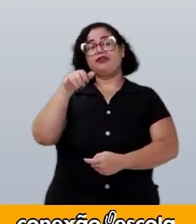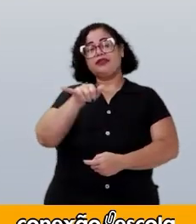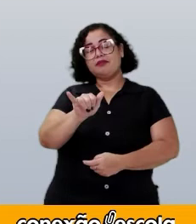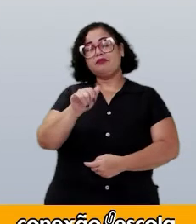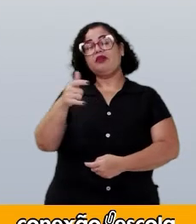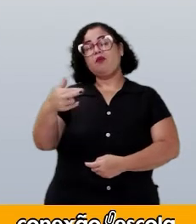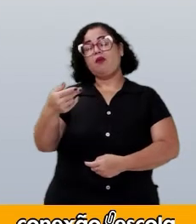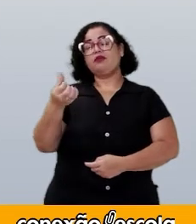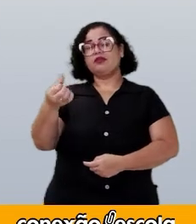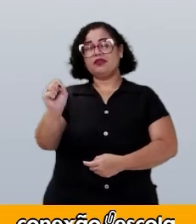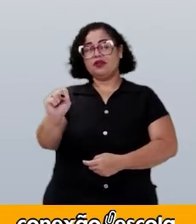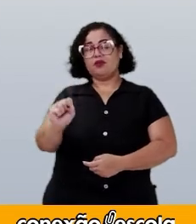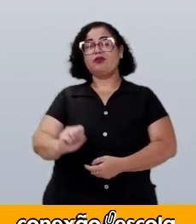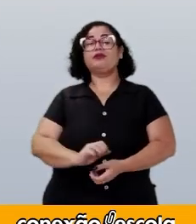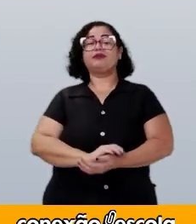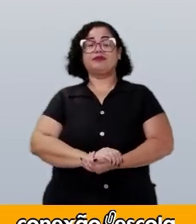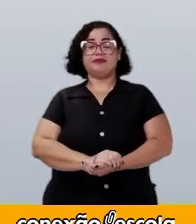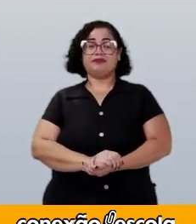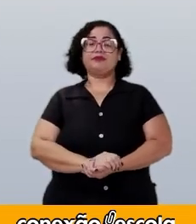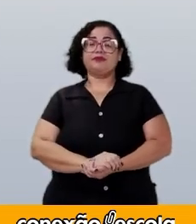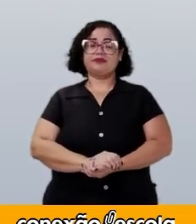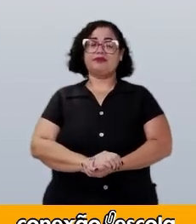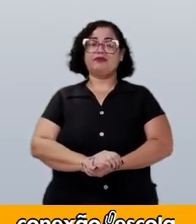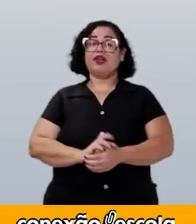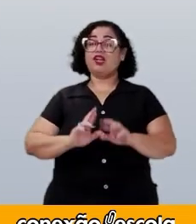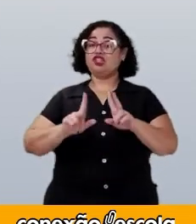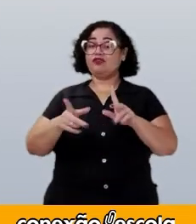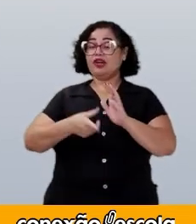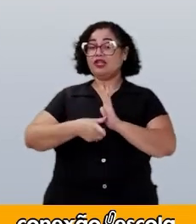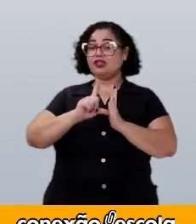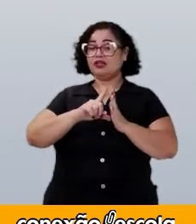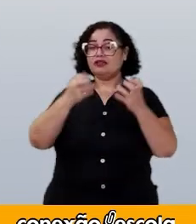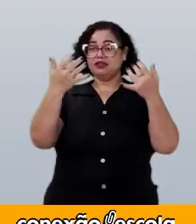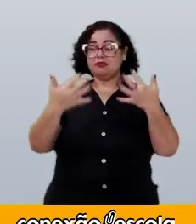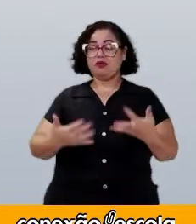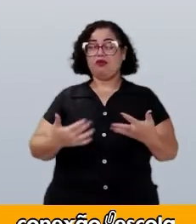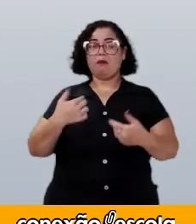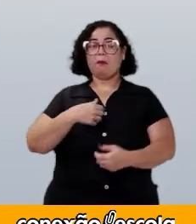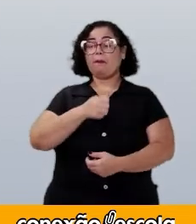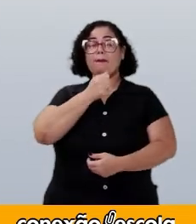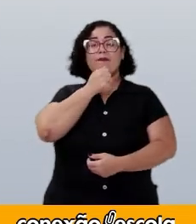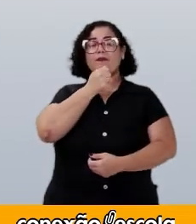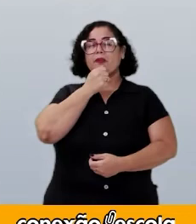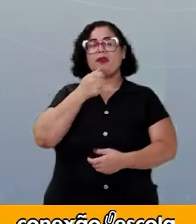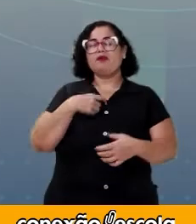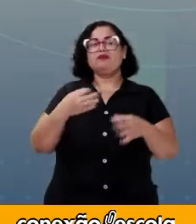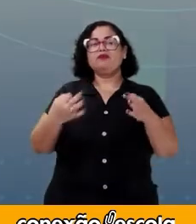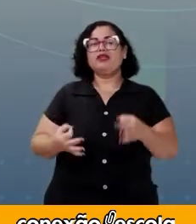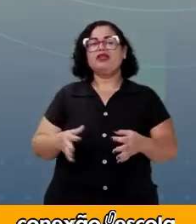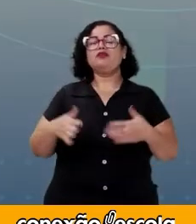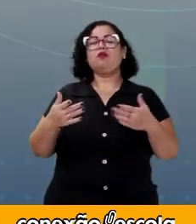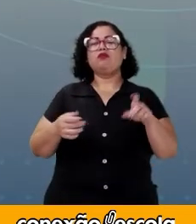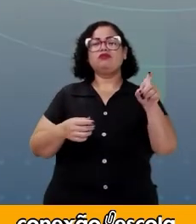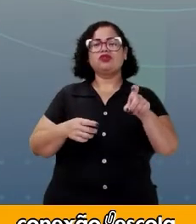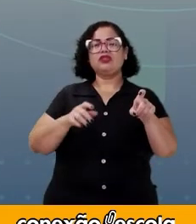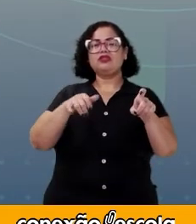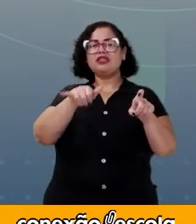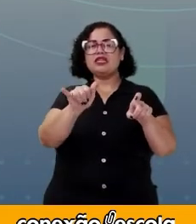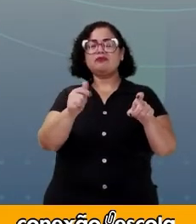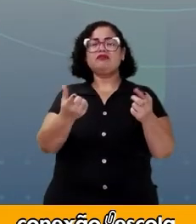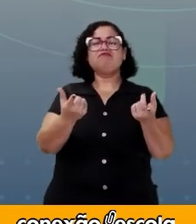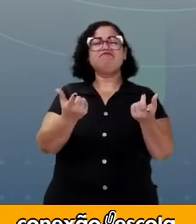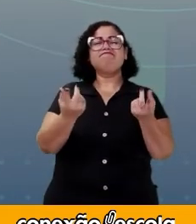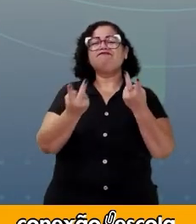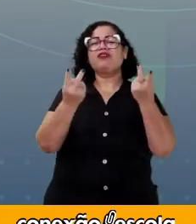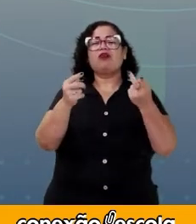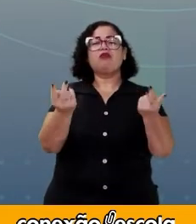igual a 68. Diferente do exemplo anterior, eu não tenho como ter certeza o valor de X e